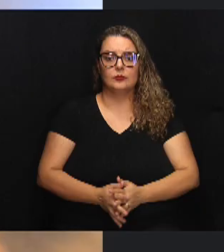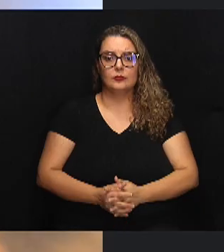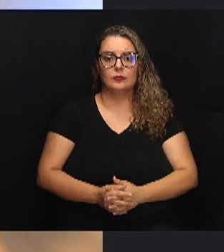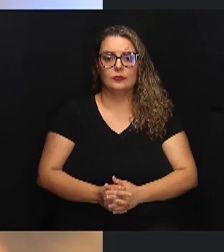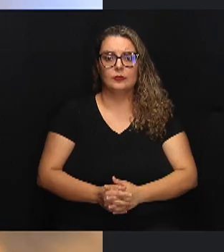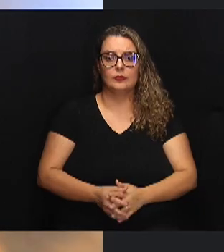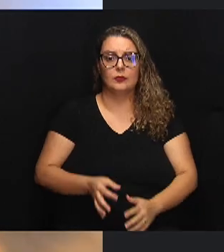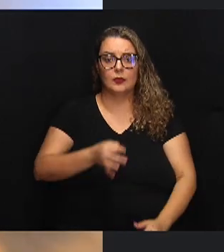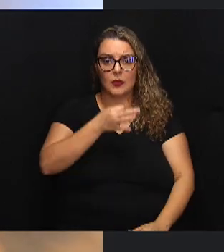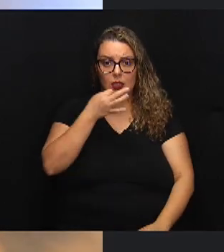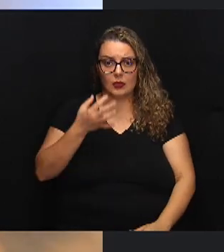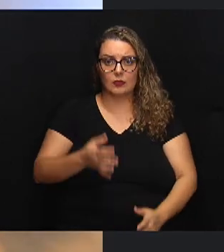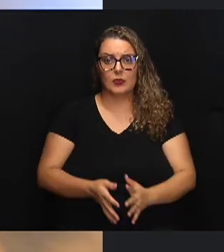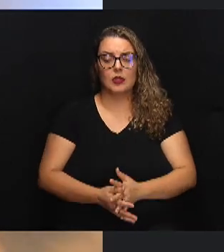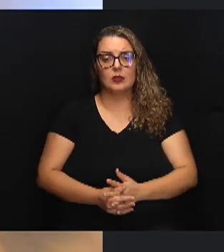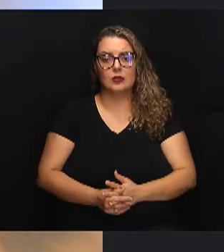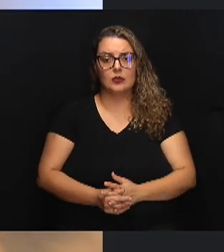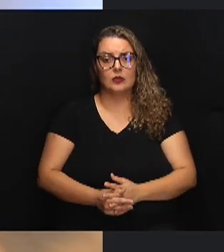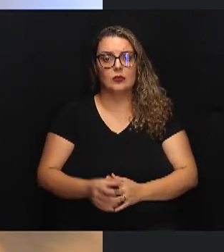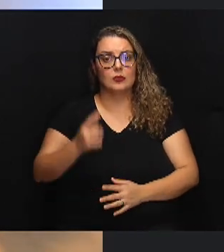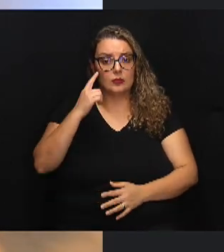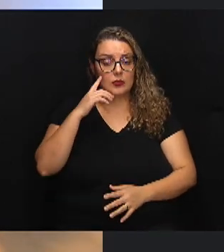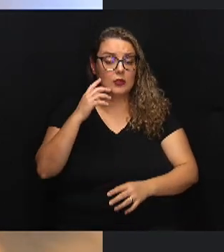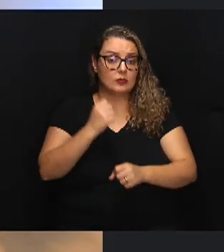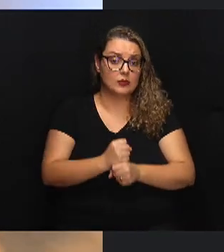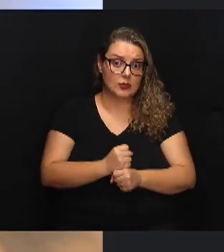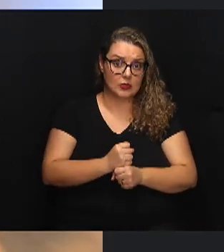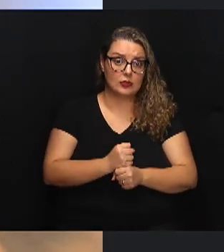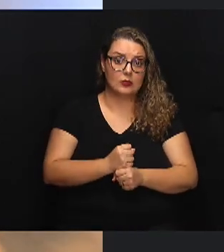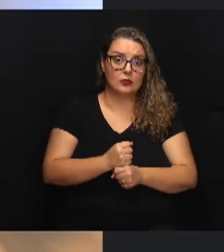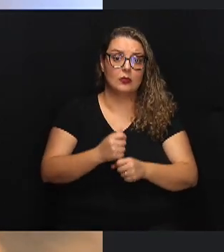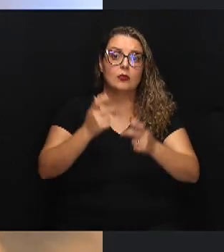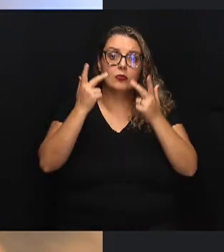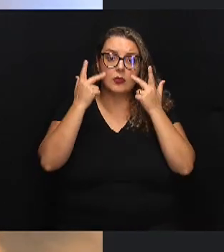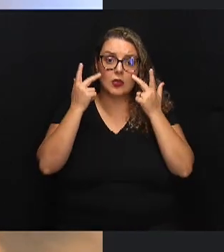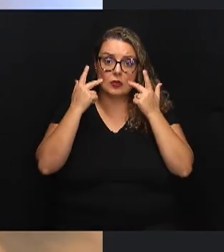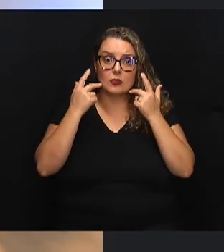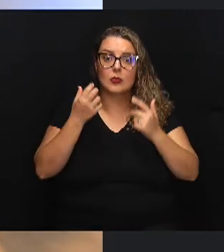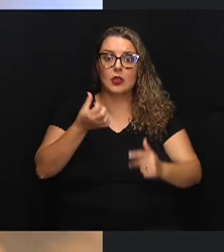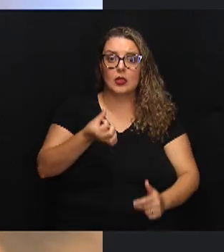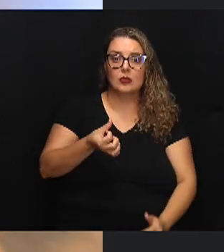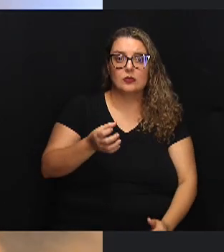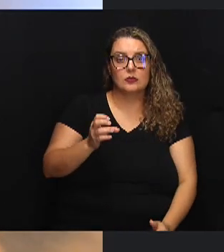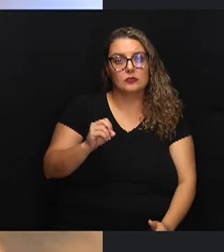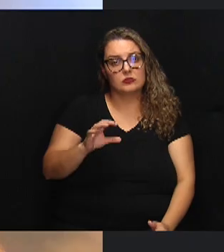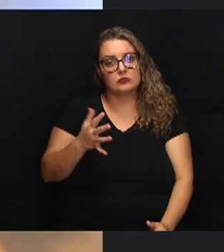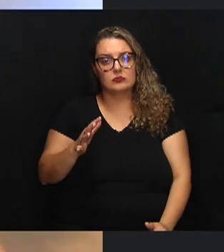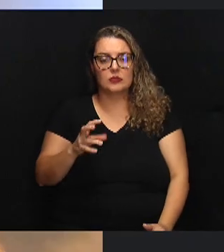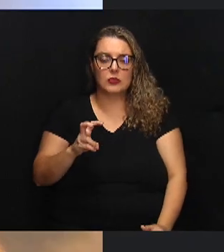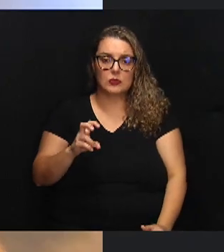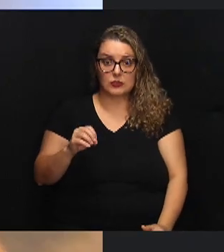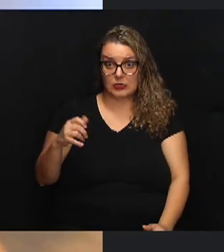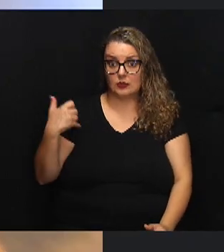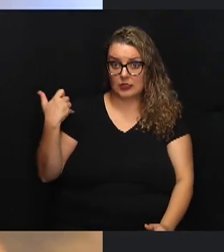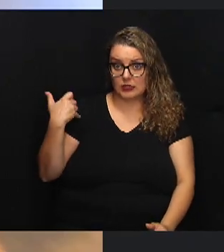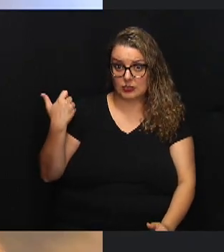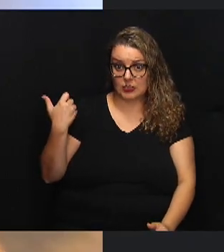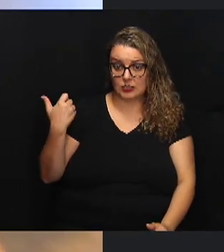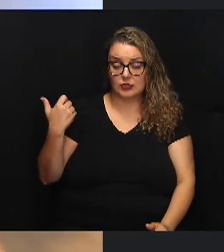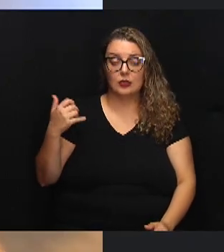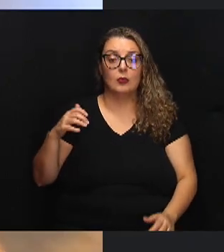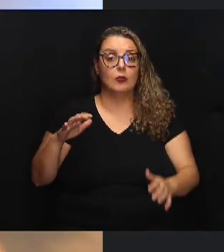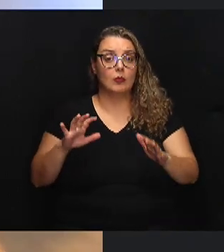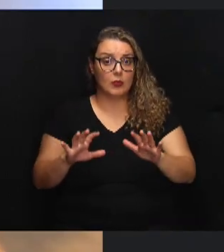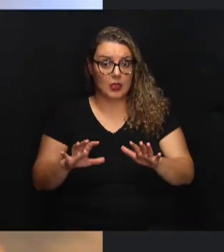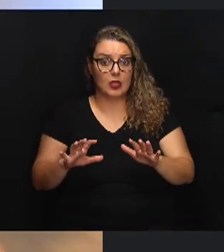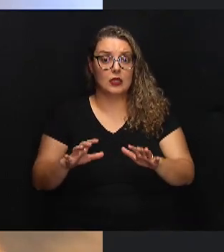Perfeito. Em geral, é esperado que seja mais comum a partir dos 60, né, dos 50 a 60 anos. No entanto, a